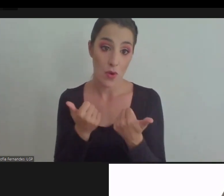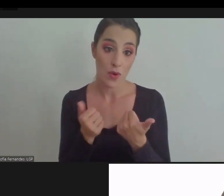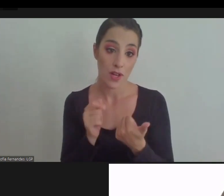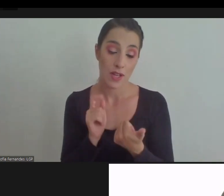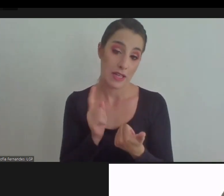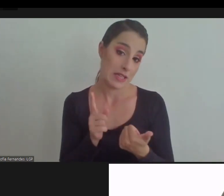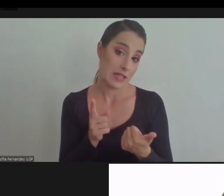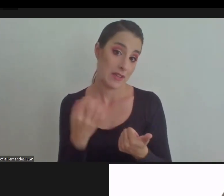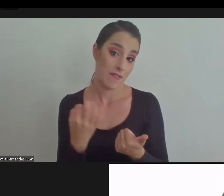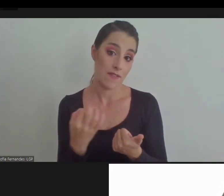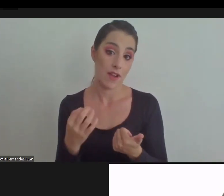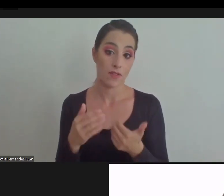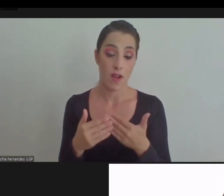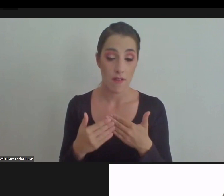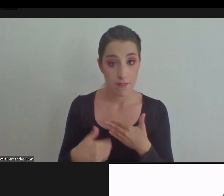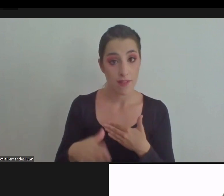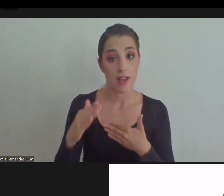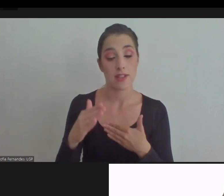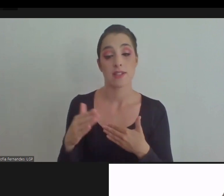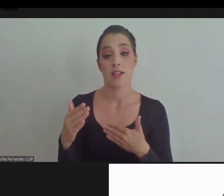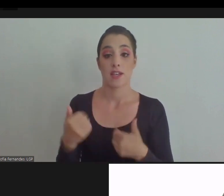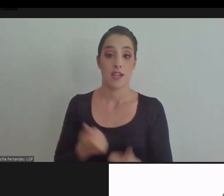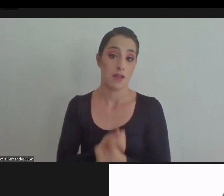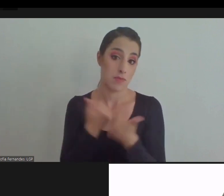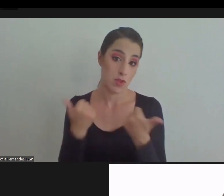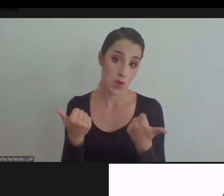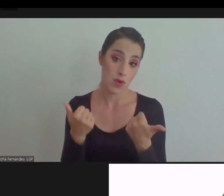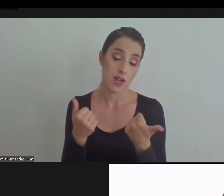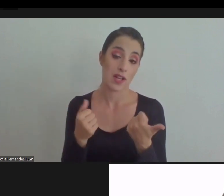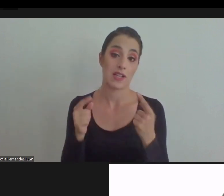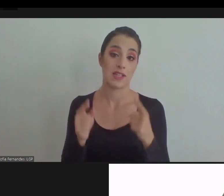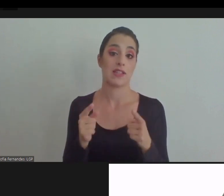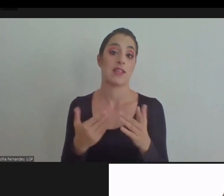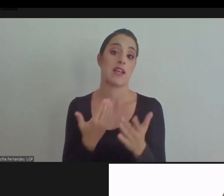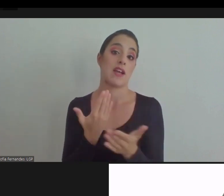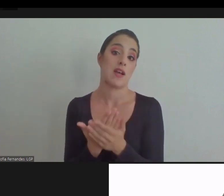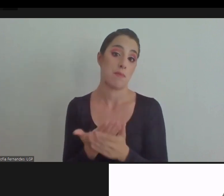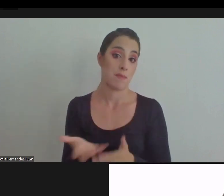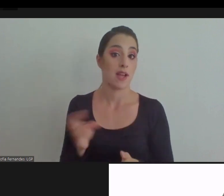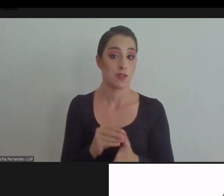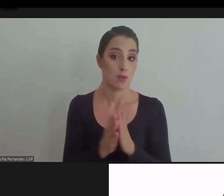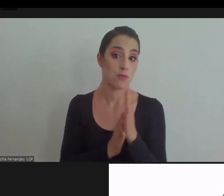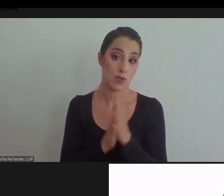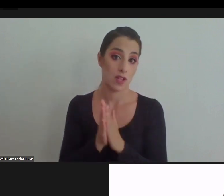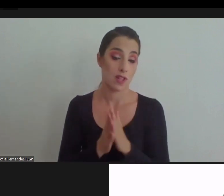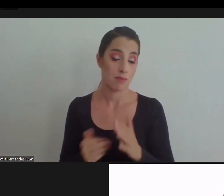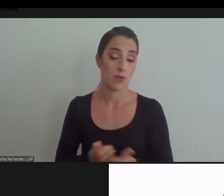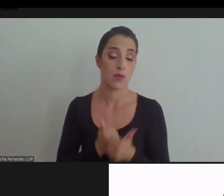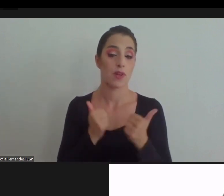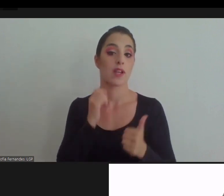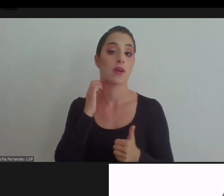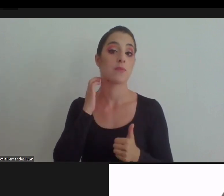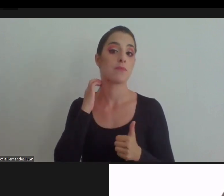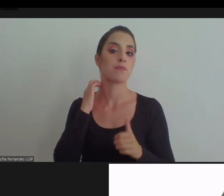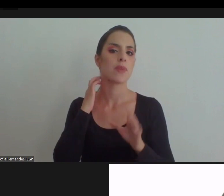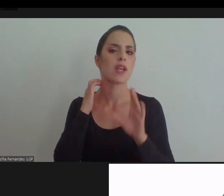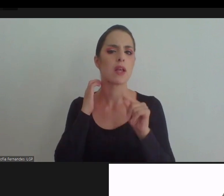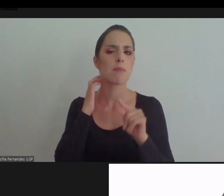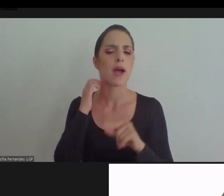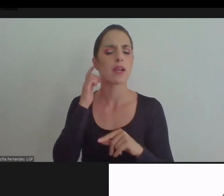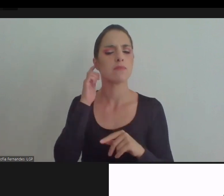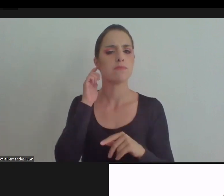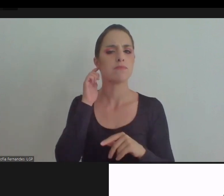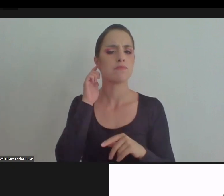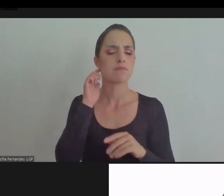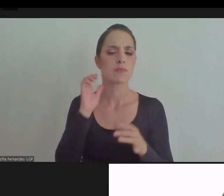medida que se avança e que se melhora, cada vez vão tendo mais oportunidades de melhoria. E da parte do cidadão, qual